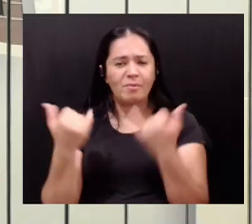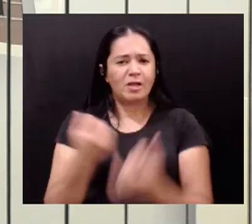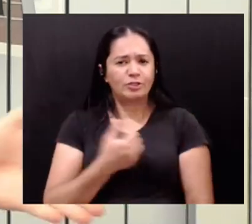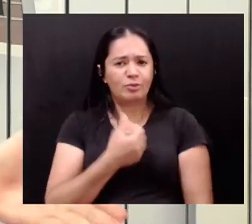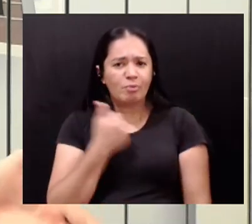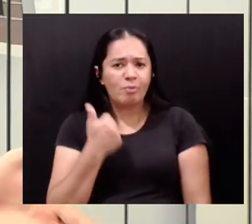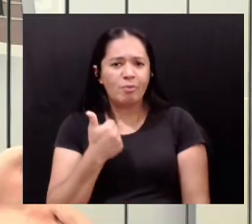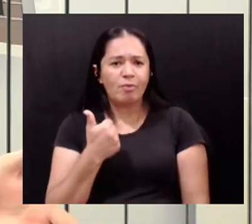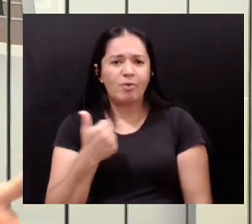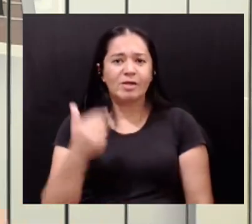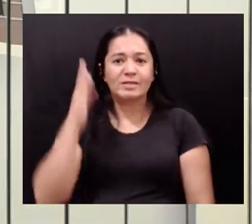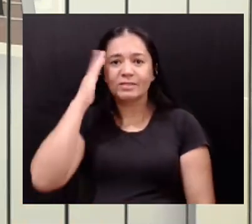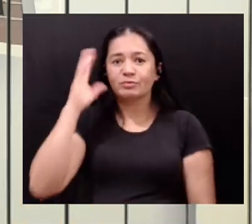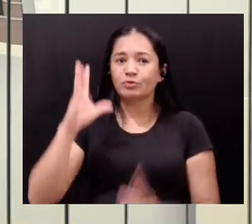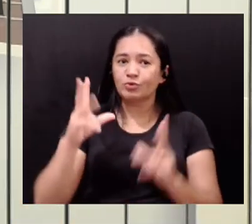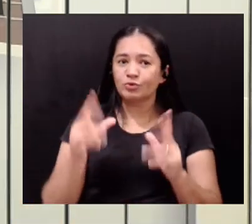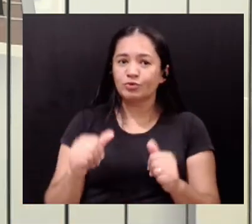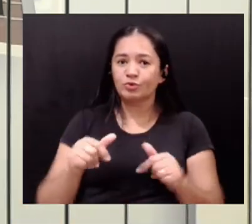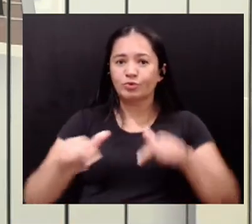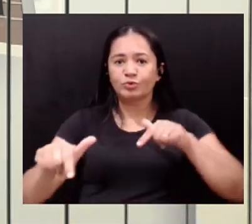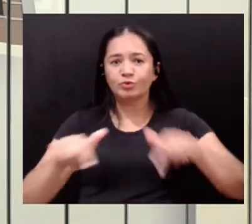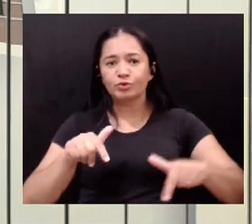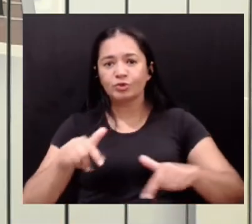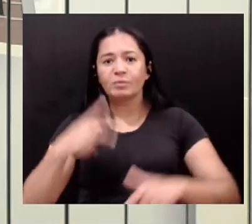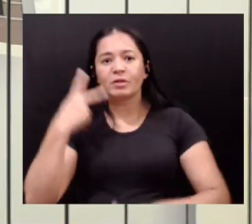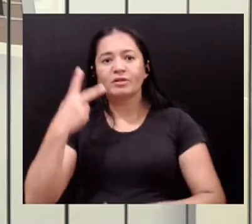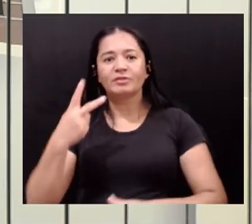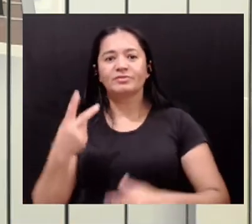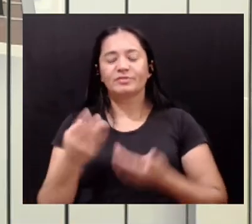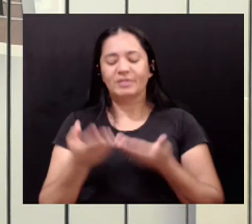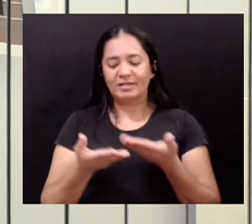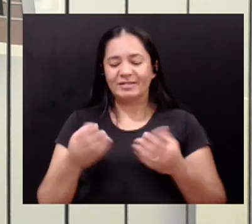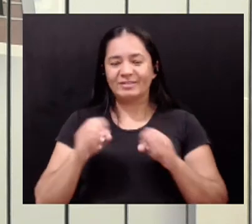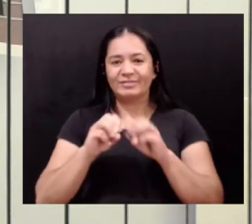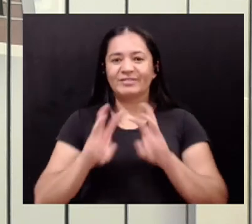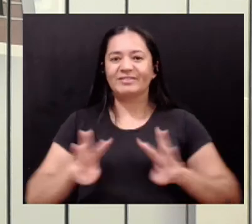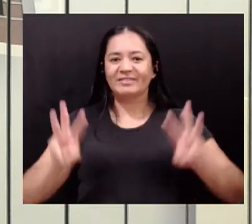informações do trabalho dos vereadores, é só acessar